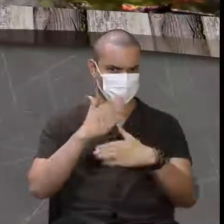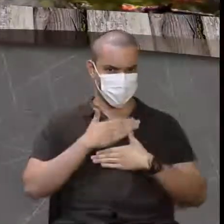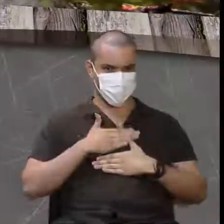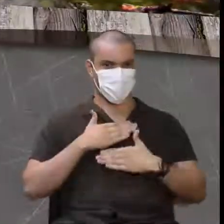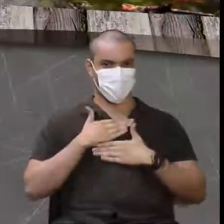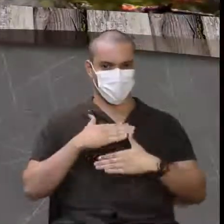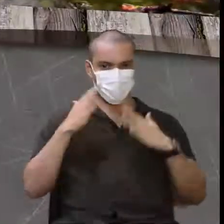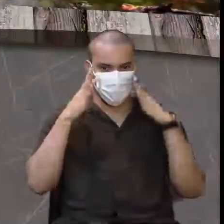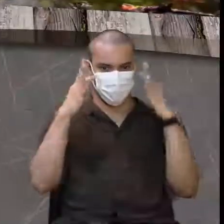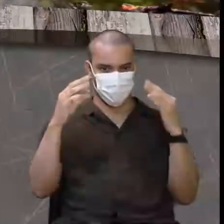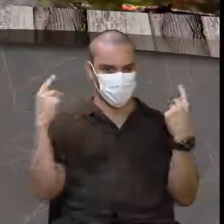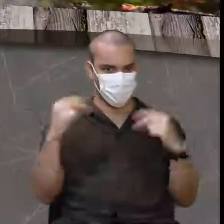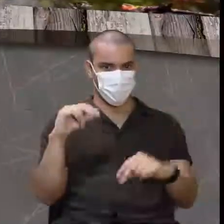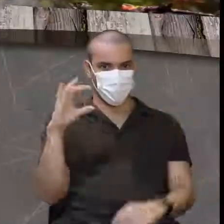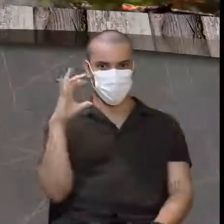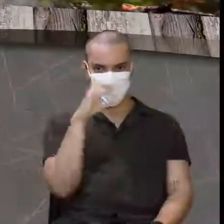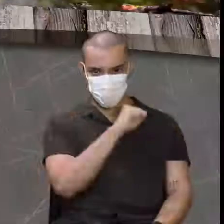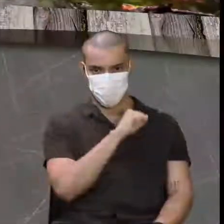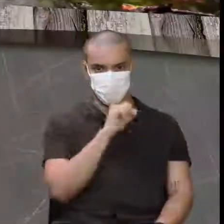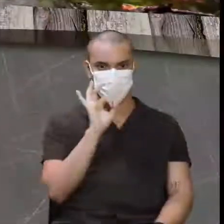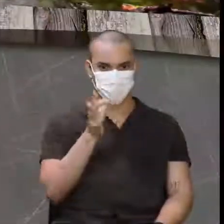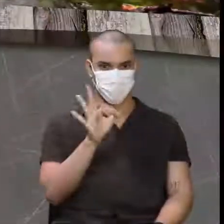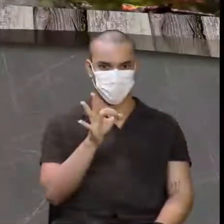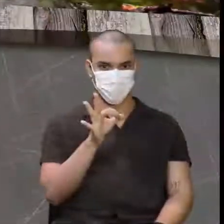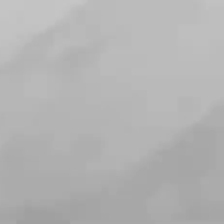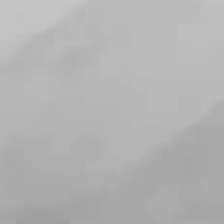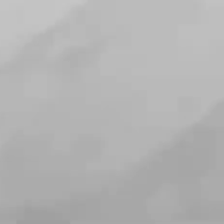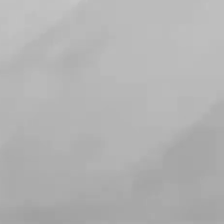fica ligado que é um fato, né? Vamos lá?